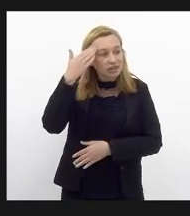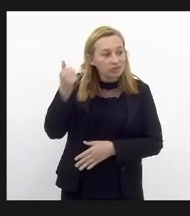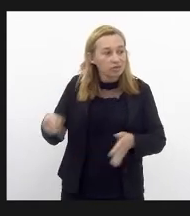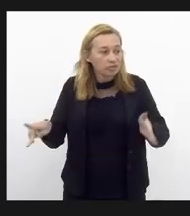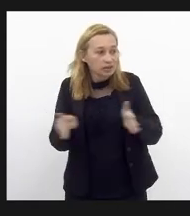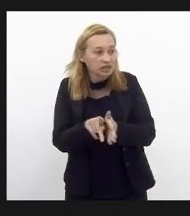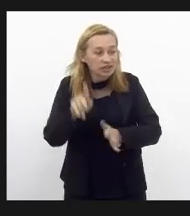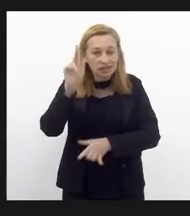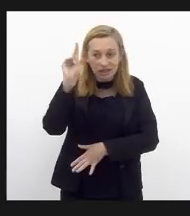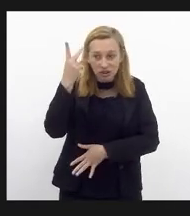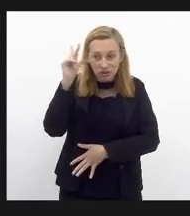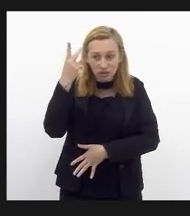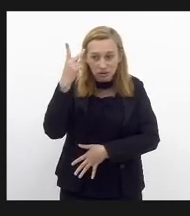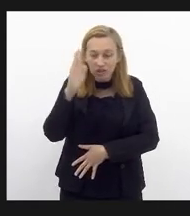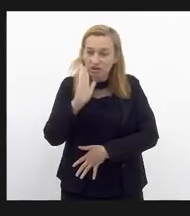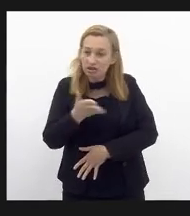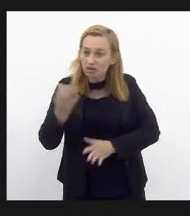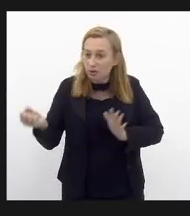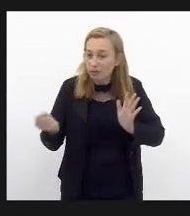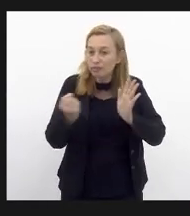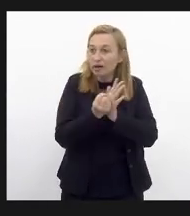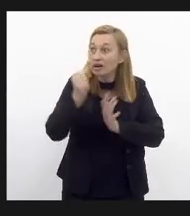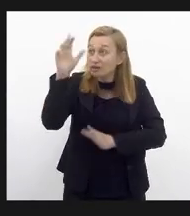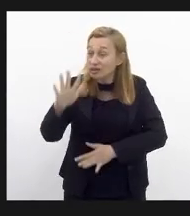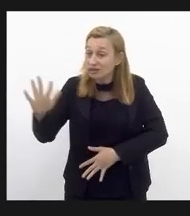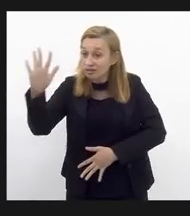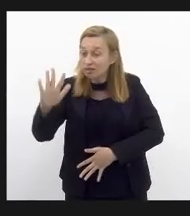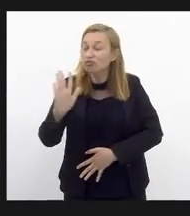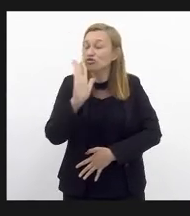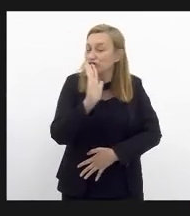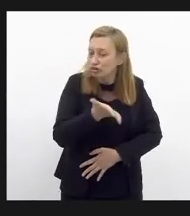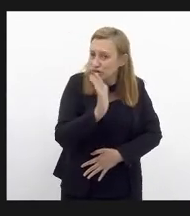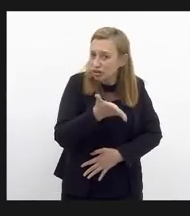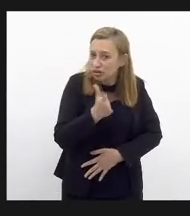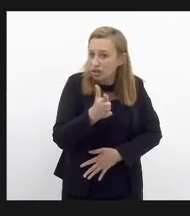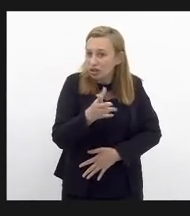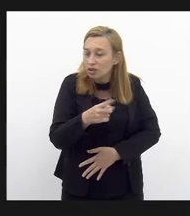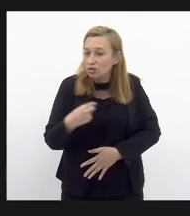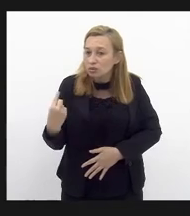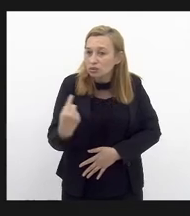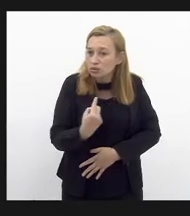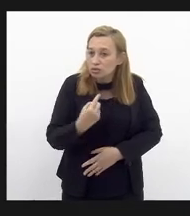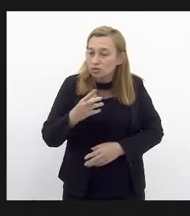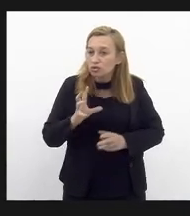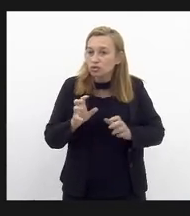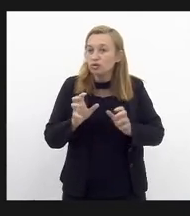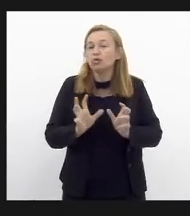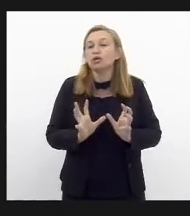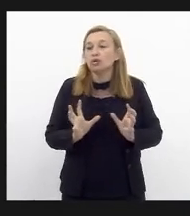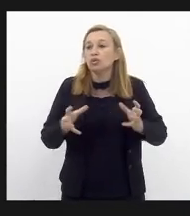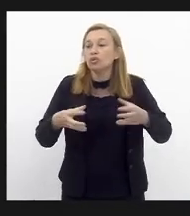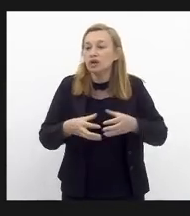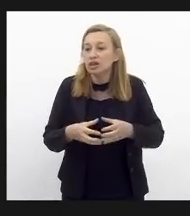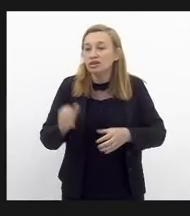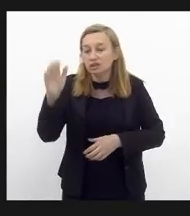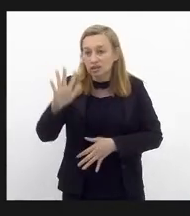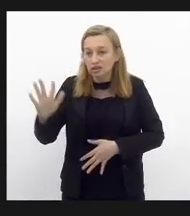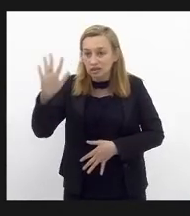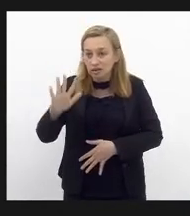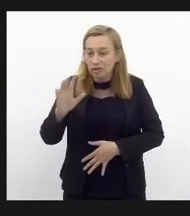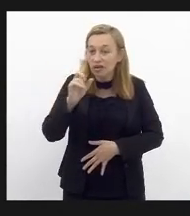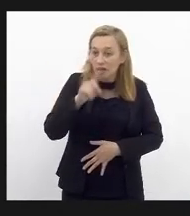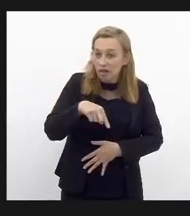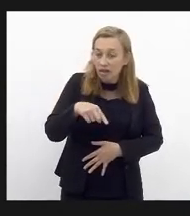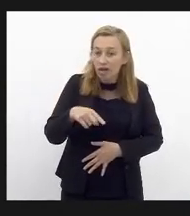parte da história, já foi marco nacional, já foi o nosso Congresso Nacional. Palácio Tiradentes